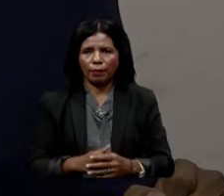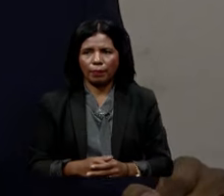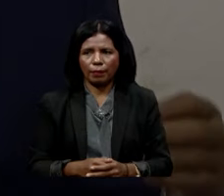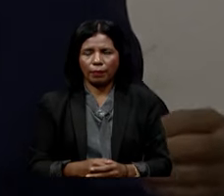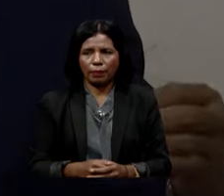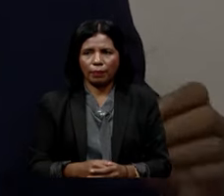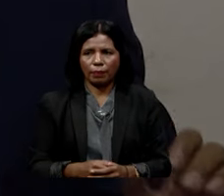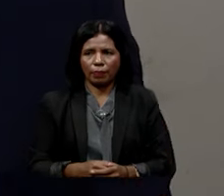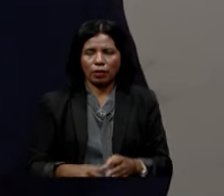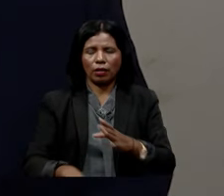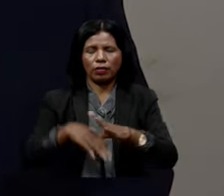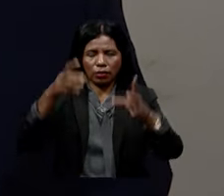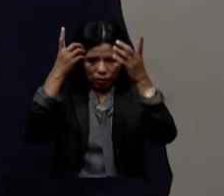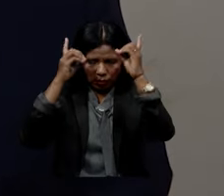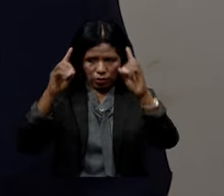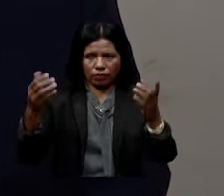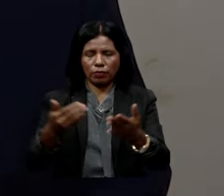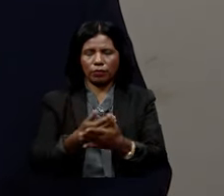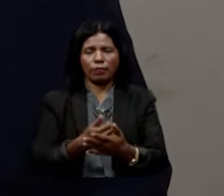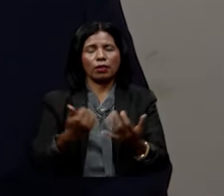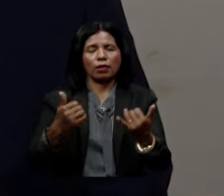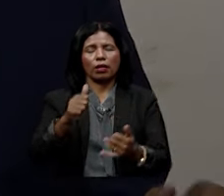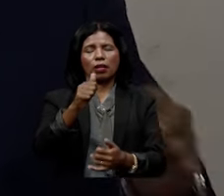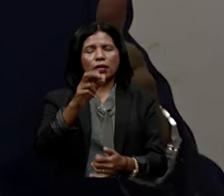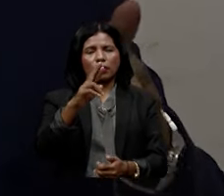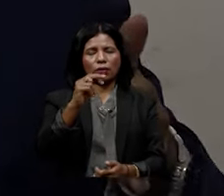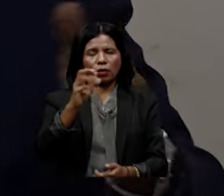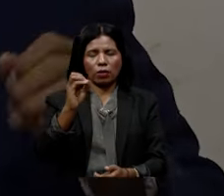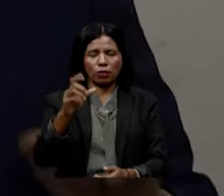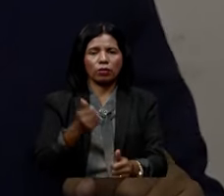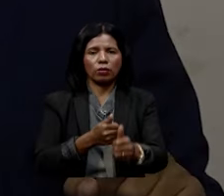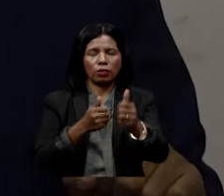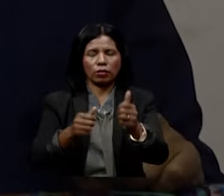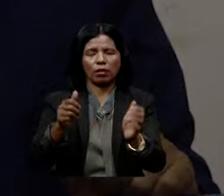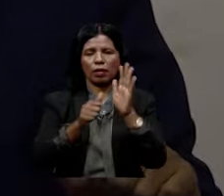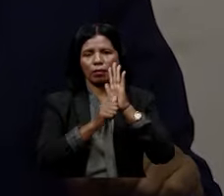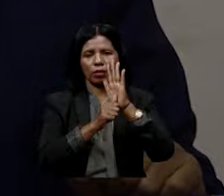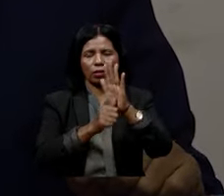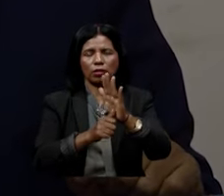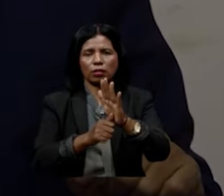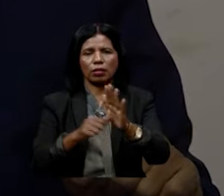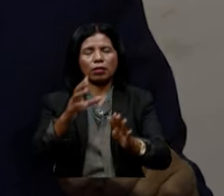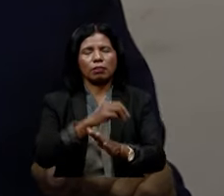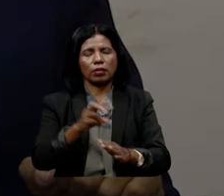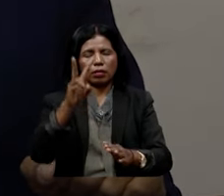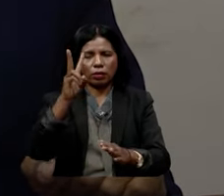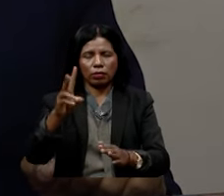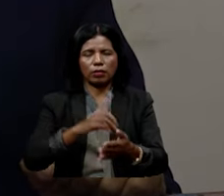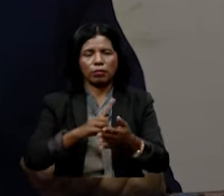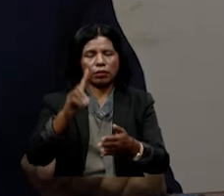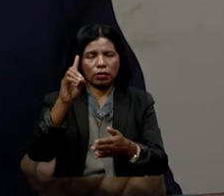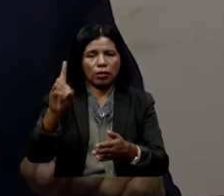hodi hasai fali decision fon. Dadau ne Arnolfo Tevez na fatin cumpri e hori apresenta periódica da la rua cada semana